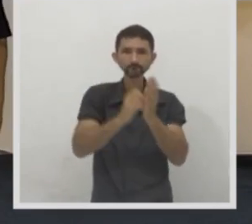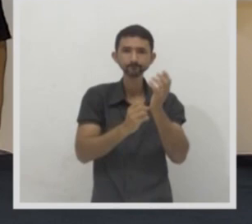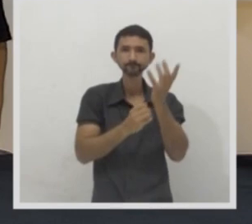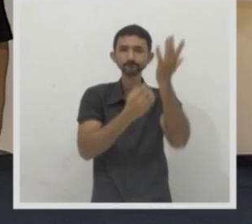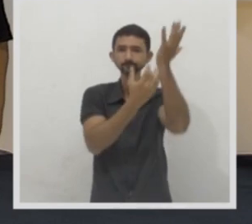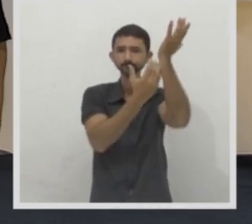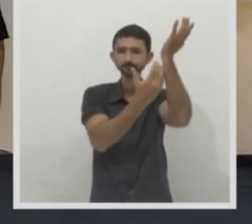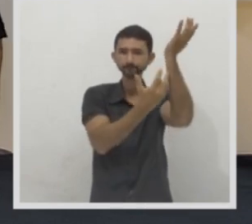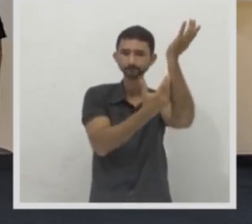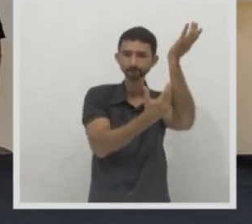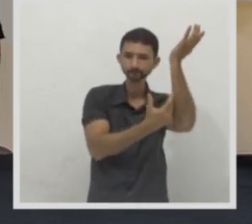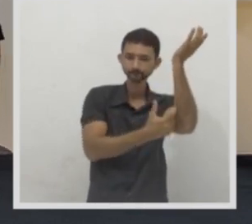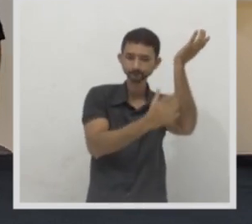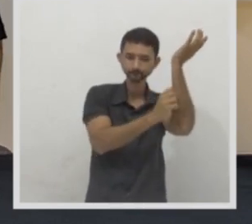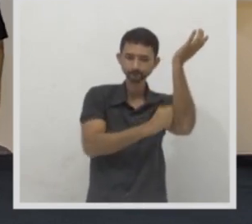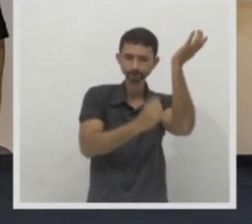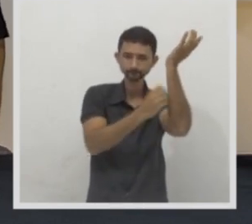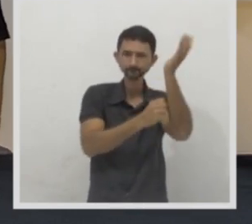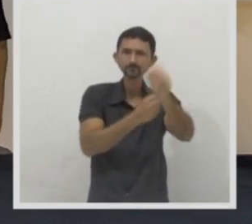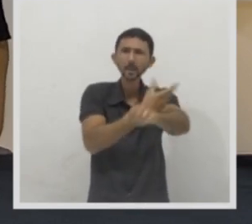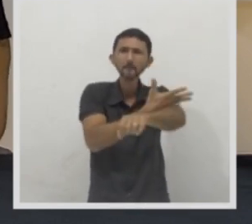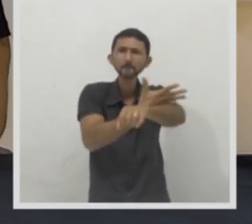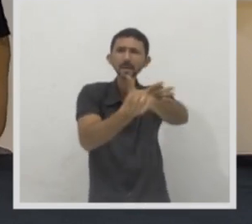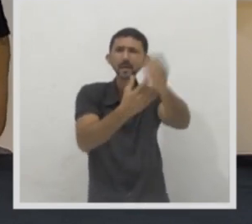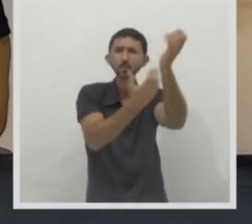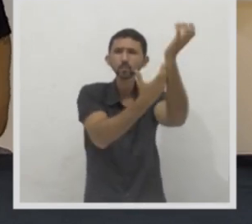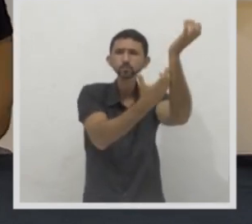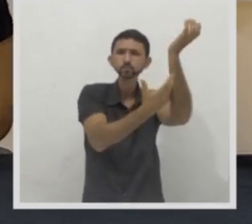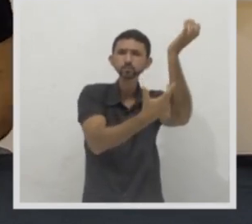da seringueira. Ela